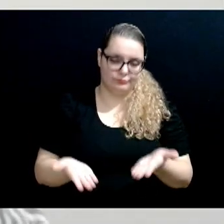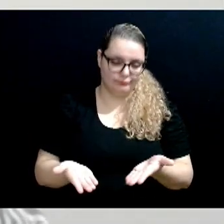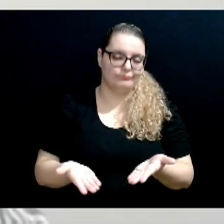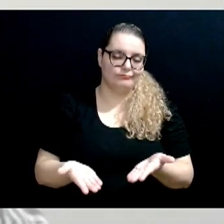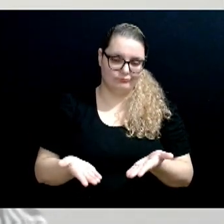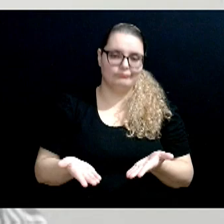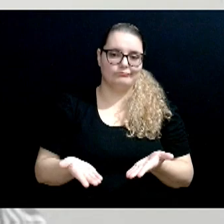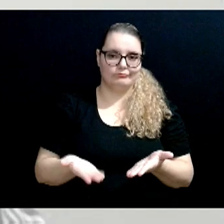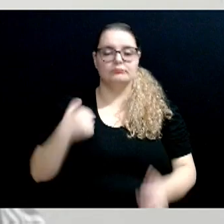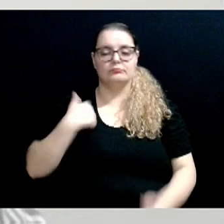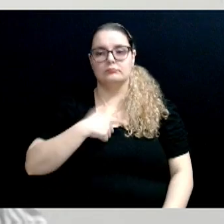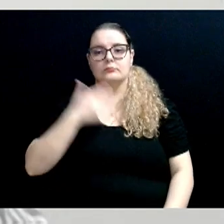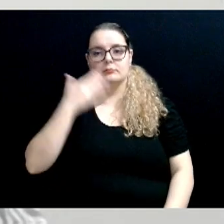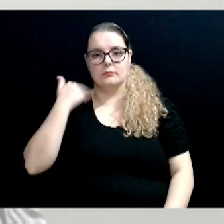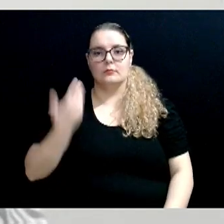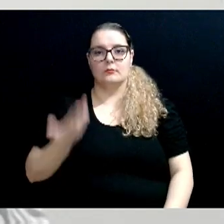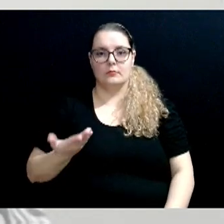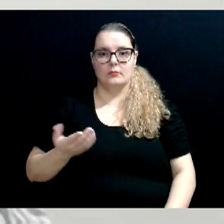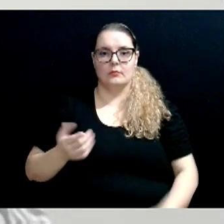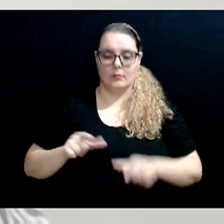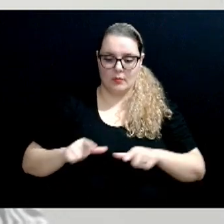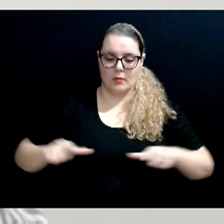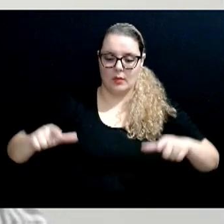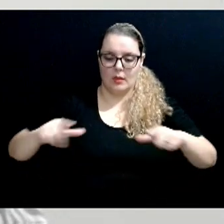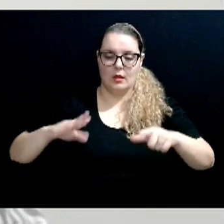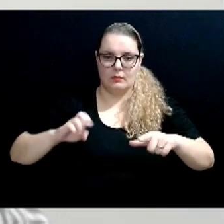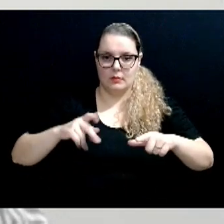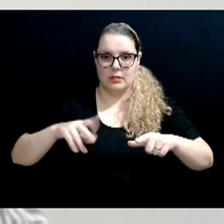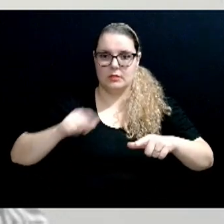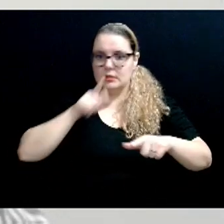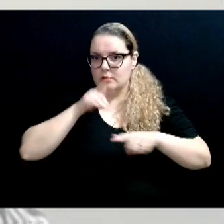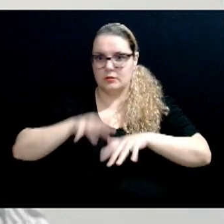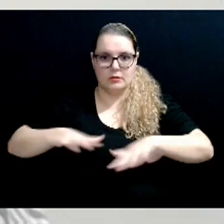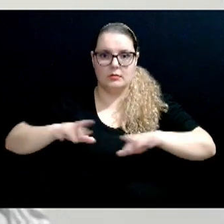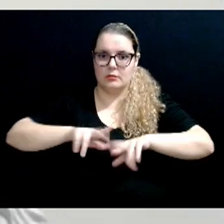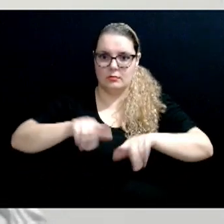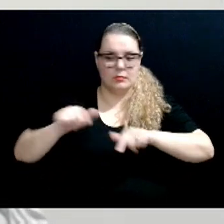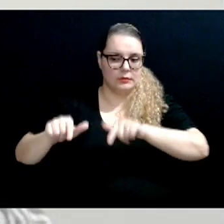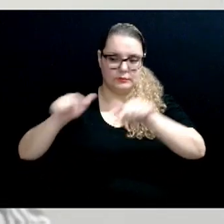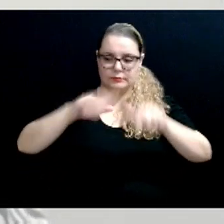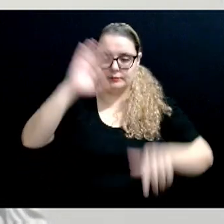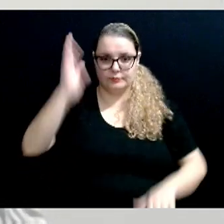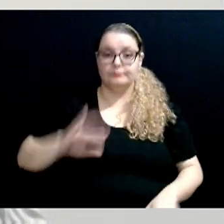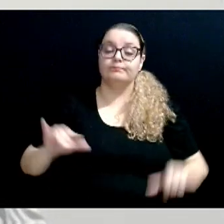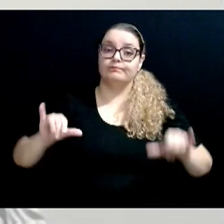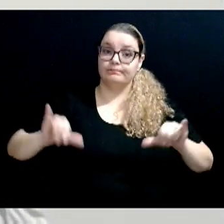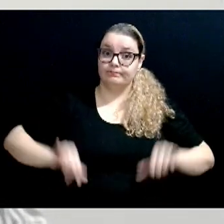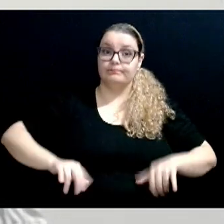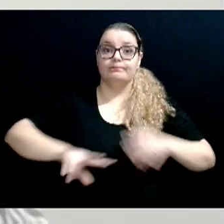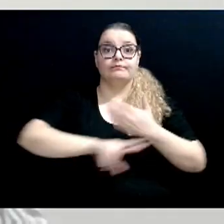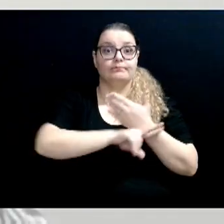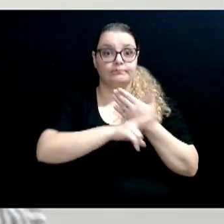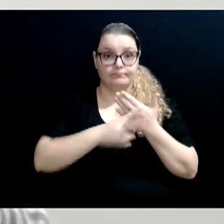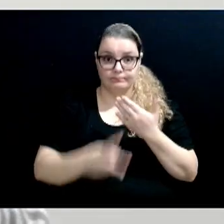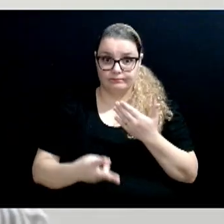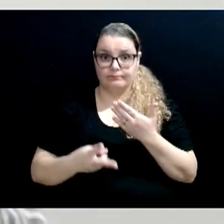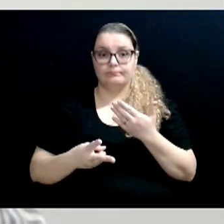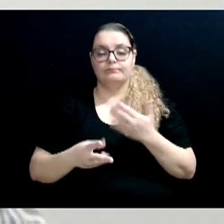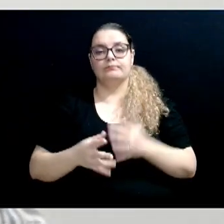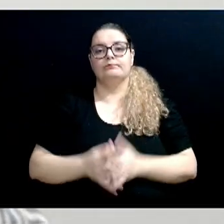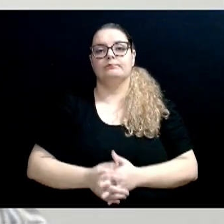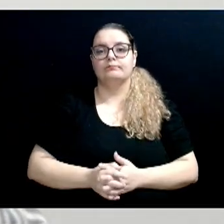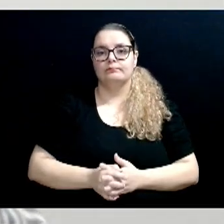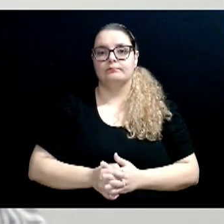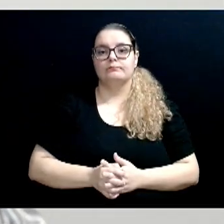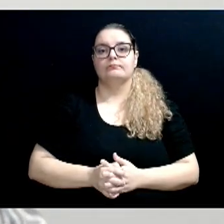bacias hidrográficas da nossa região e de diversas regiões do Brasil, elas sofrem o impacto da ação antrópica e natural.